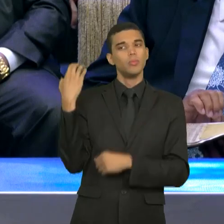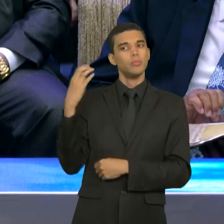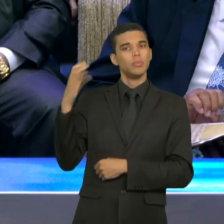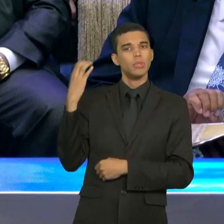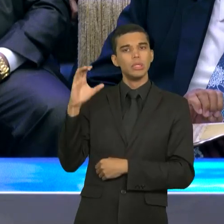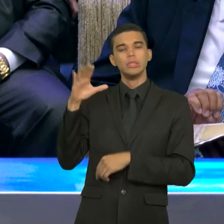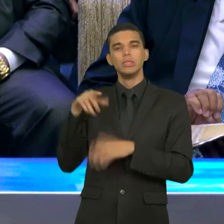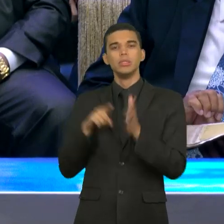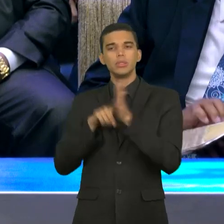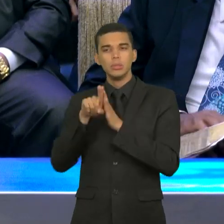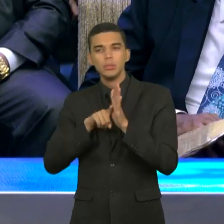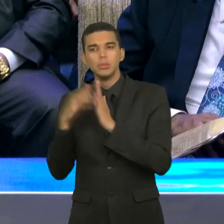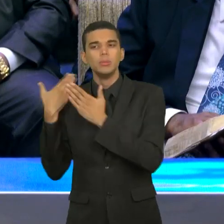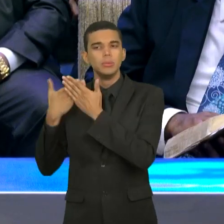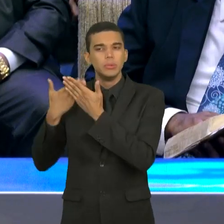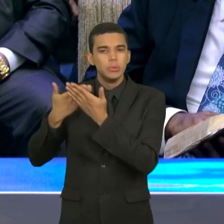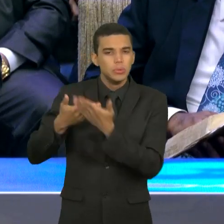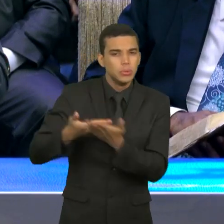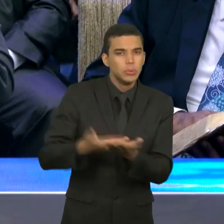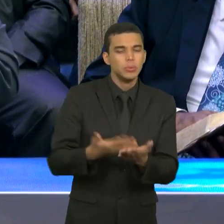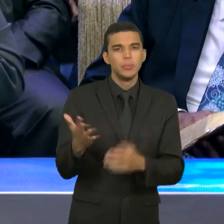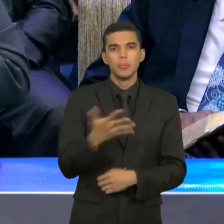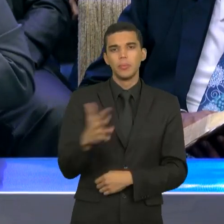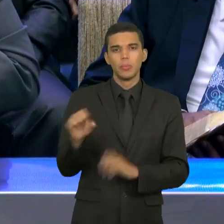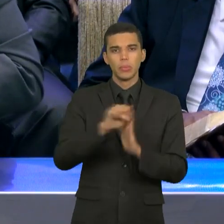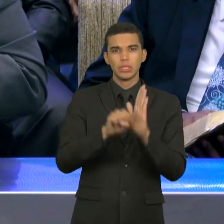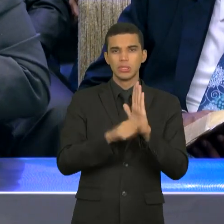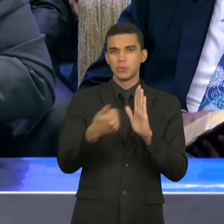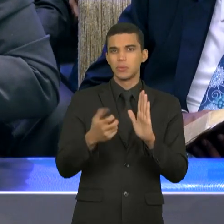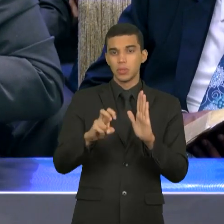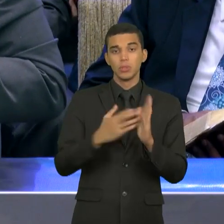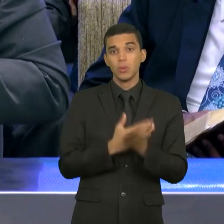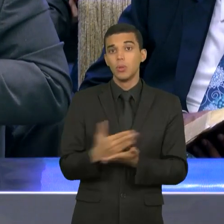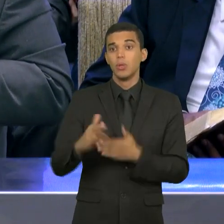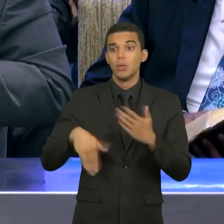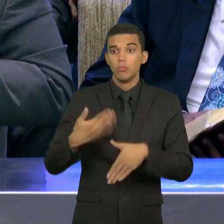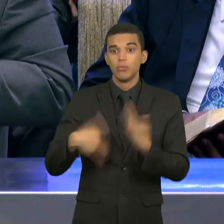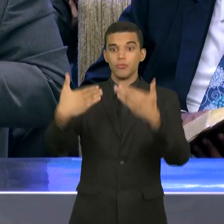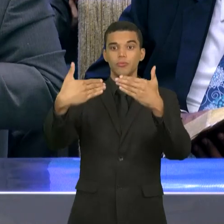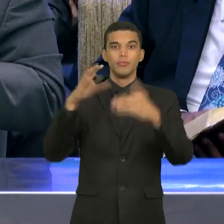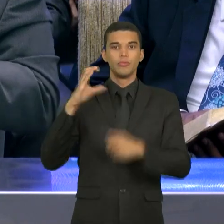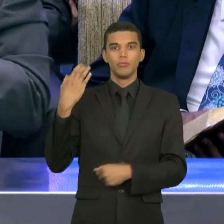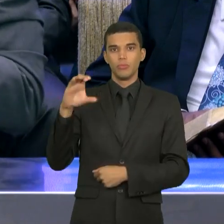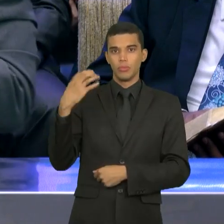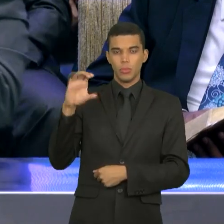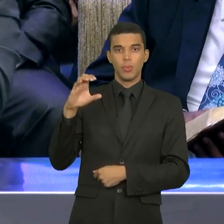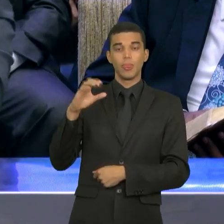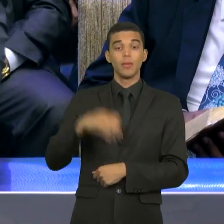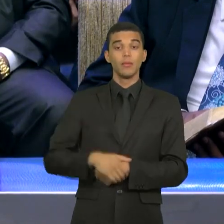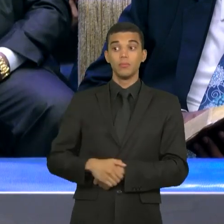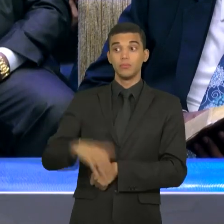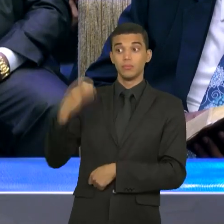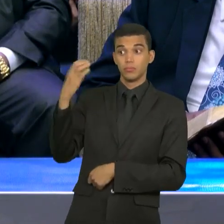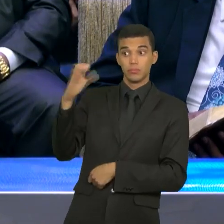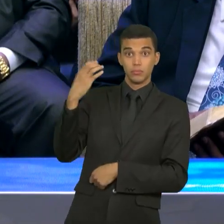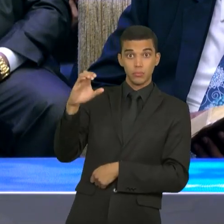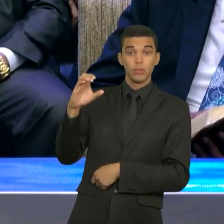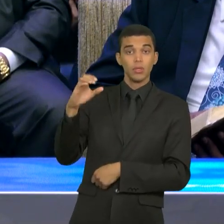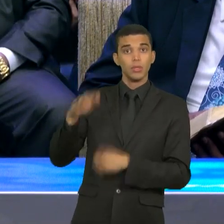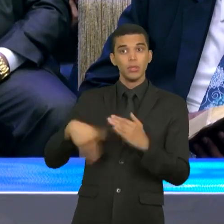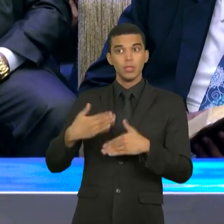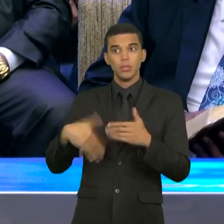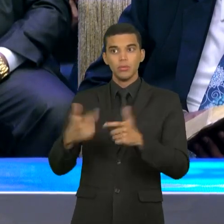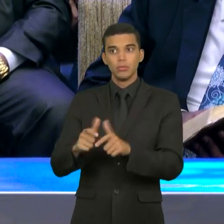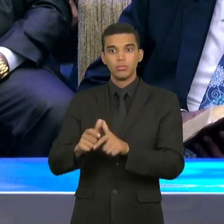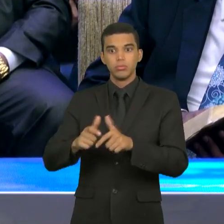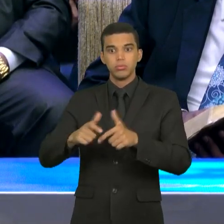século décimo quinto século 15 começou um certo desenvolvimento científico e a ciência começou a prosperar